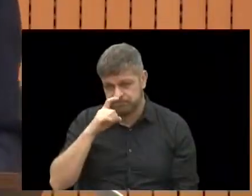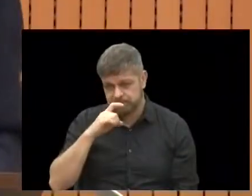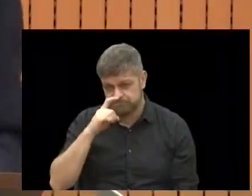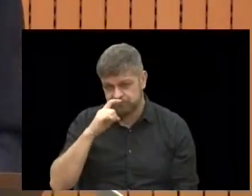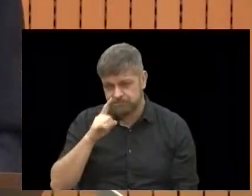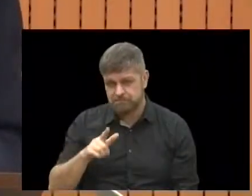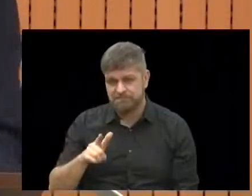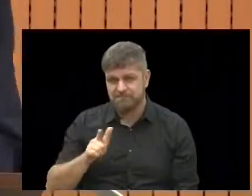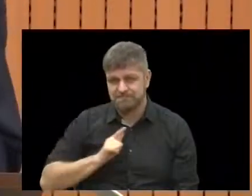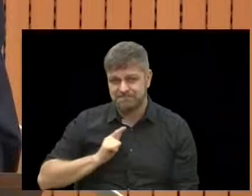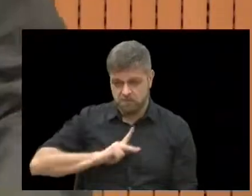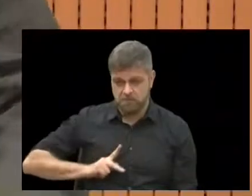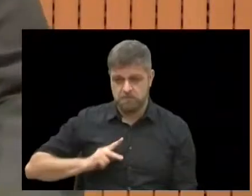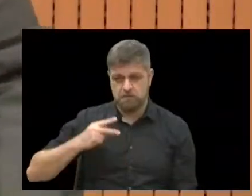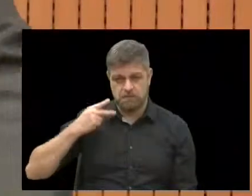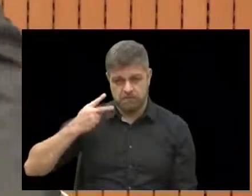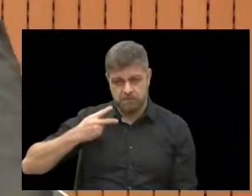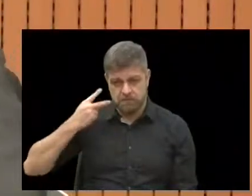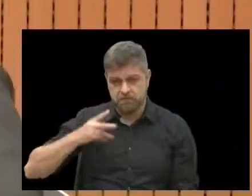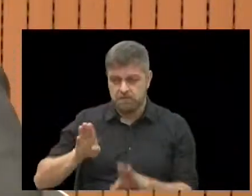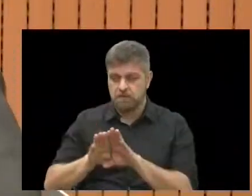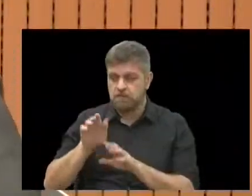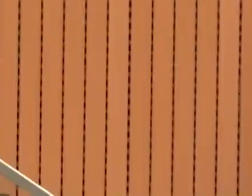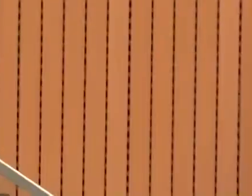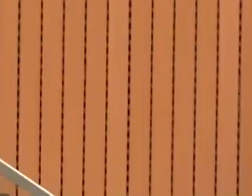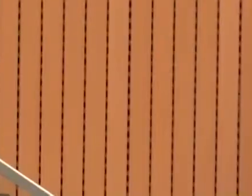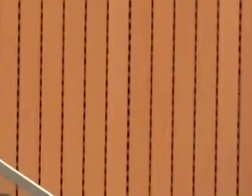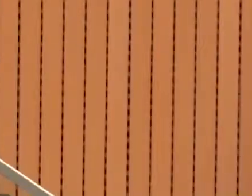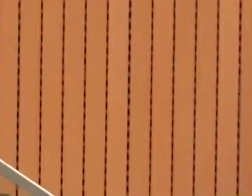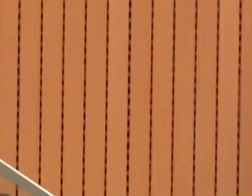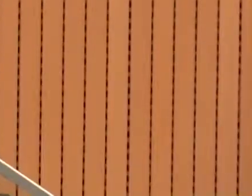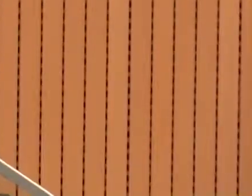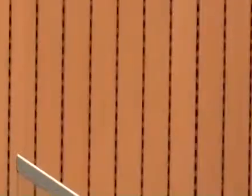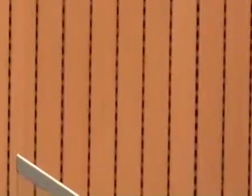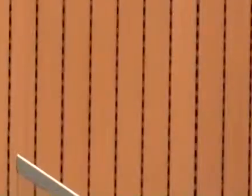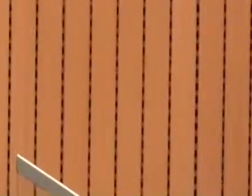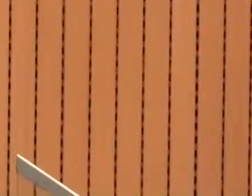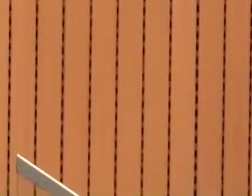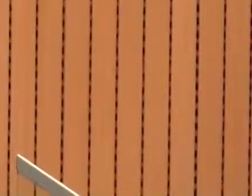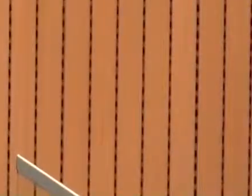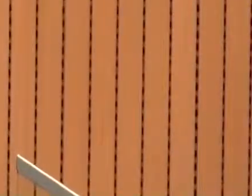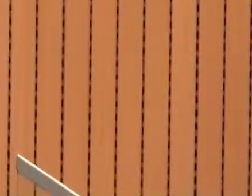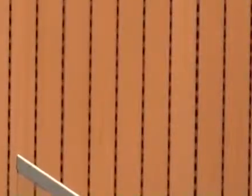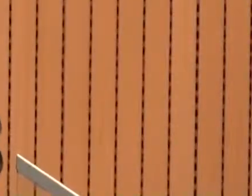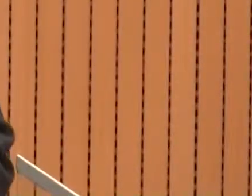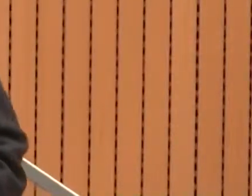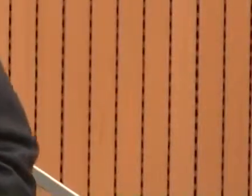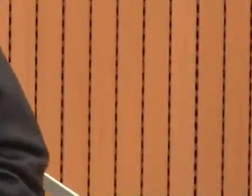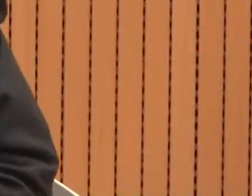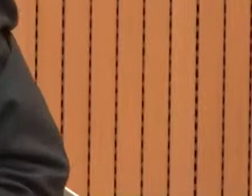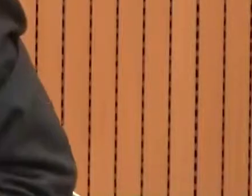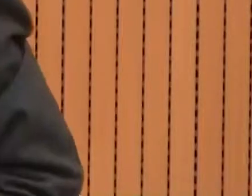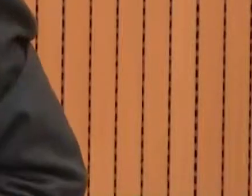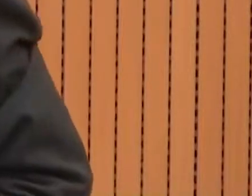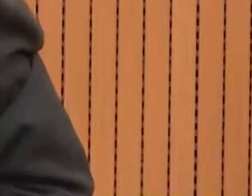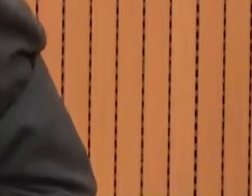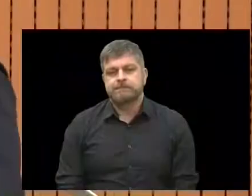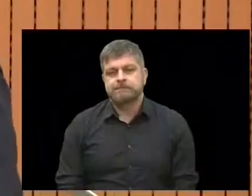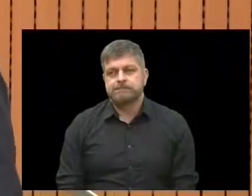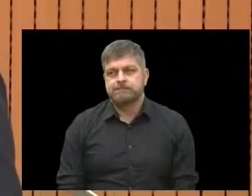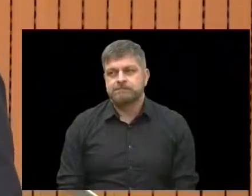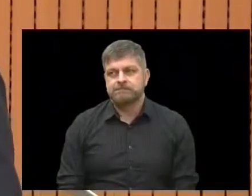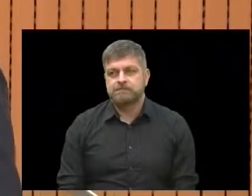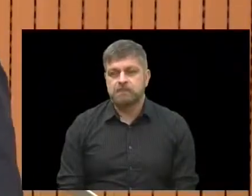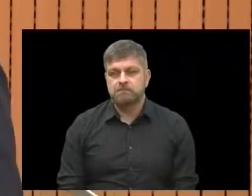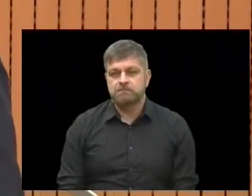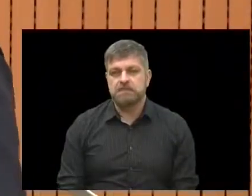de governo Luiz Rossini, Jorge Schneider, Paulo Galtério e o presidente da comissão processante Luiz Cirilo,